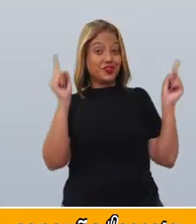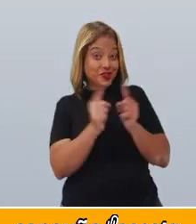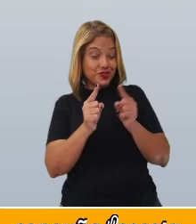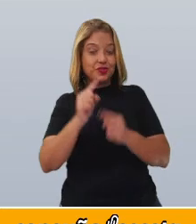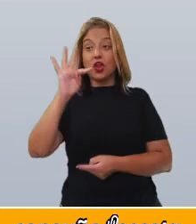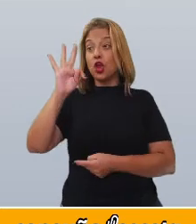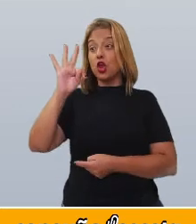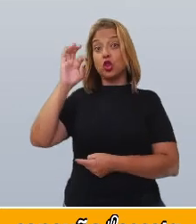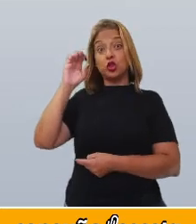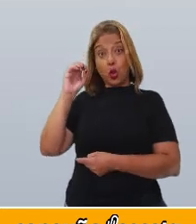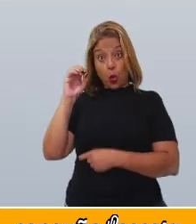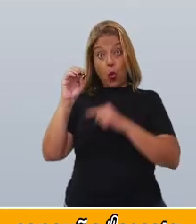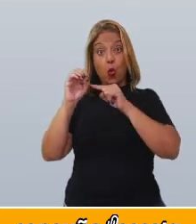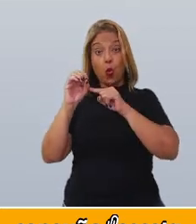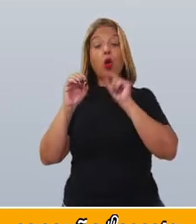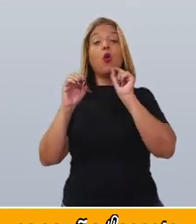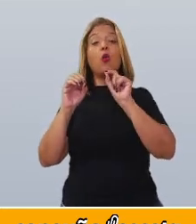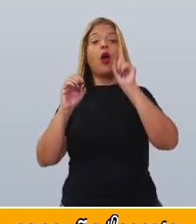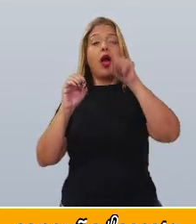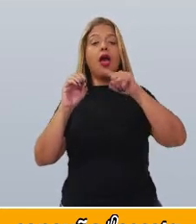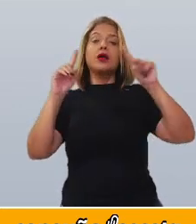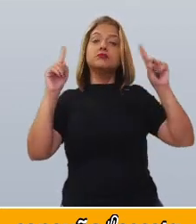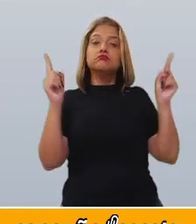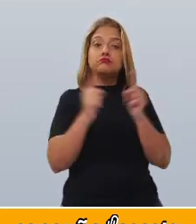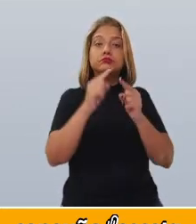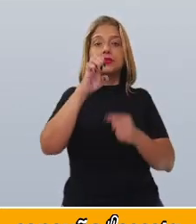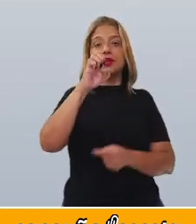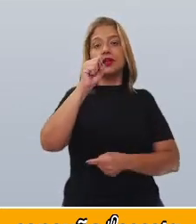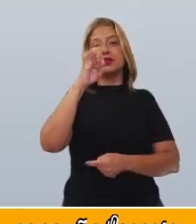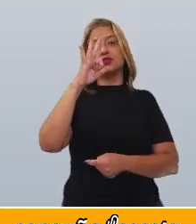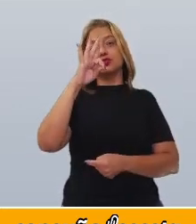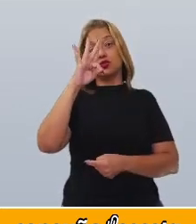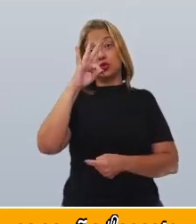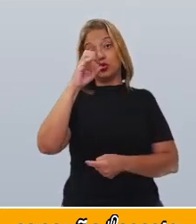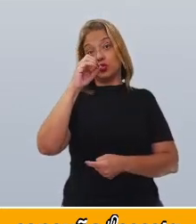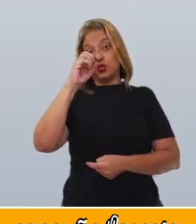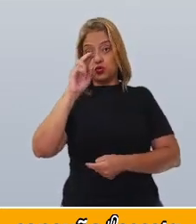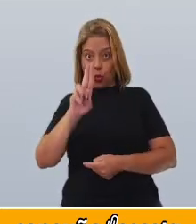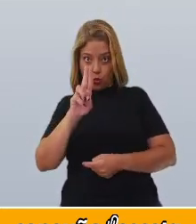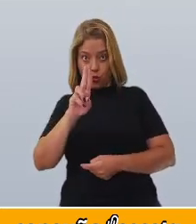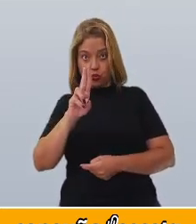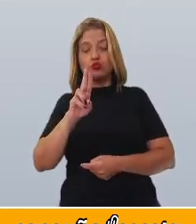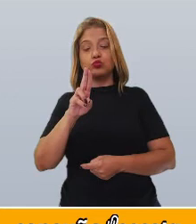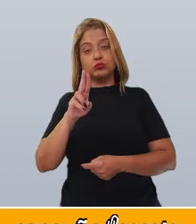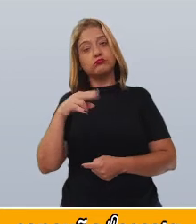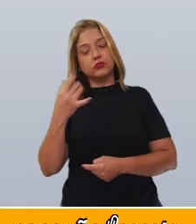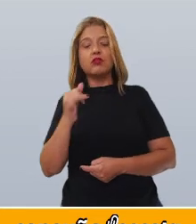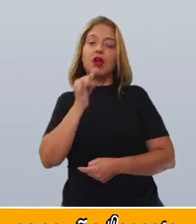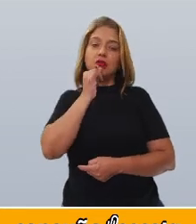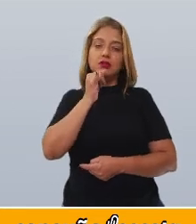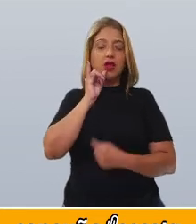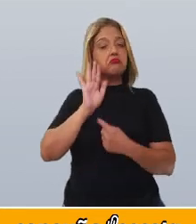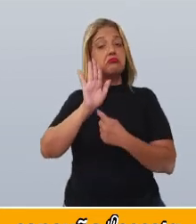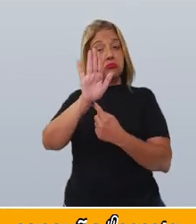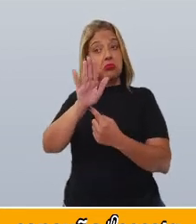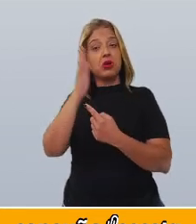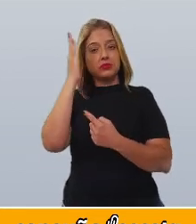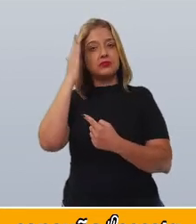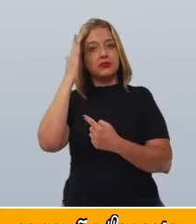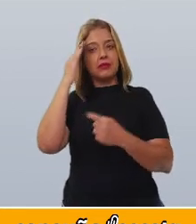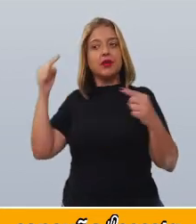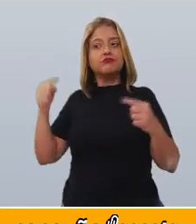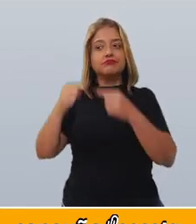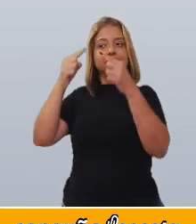tô, que é uma contração da palavra estou. Esses são alguns exemplos que mostram uma linguagem